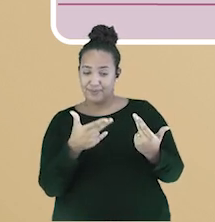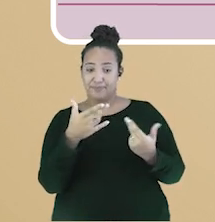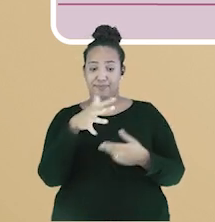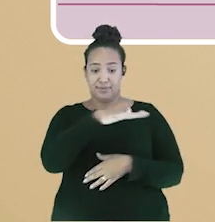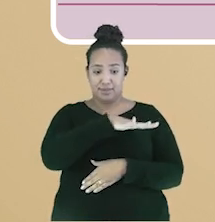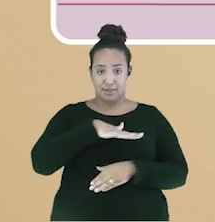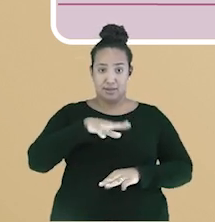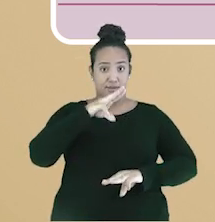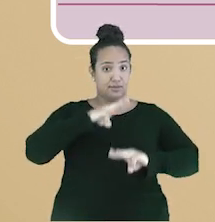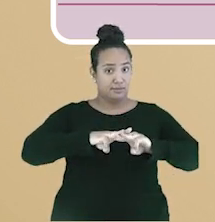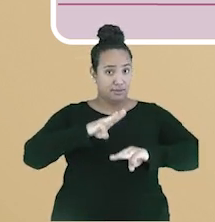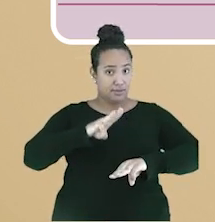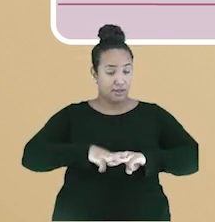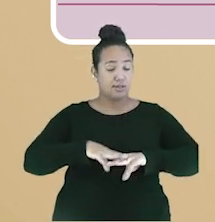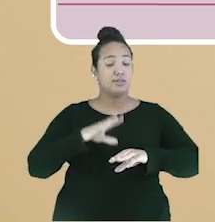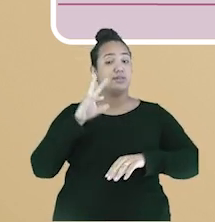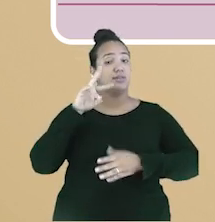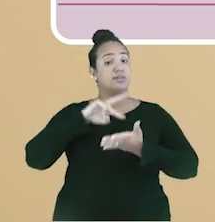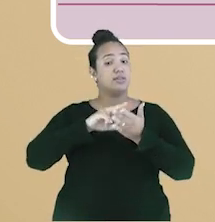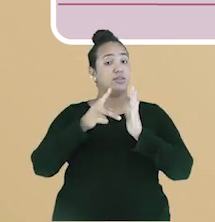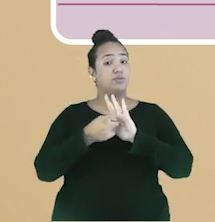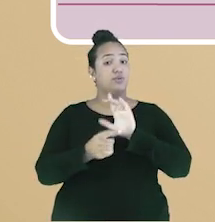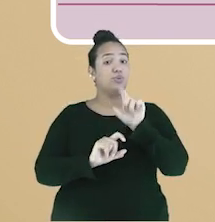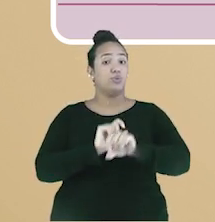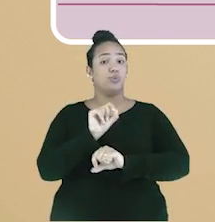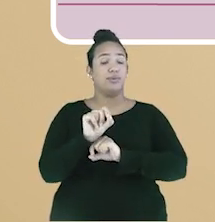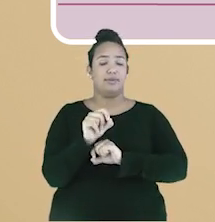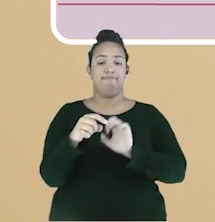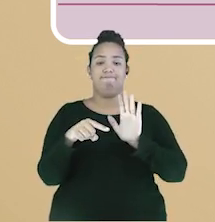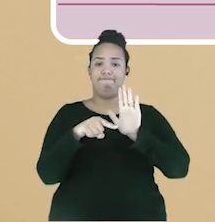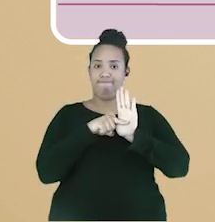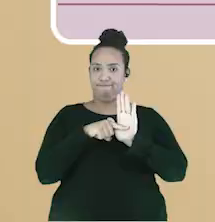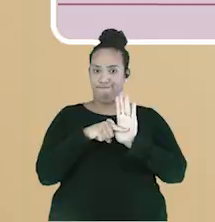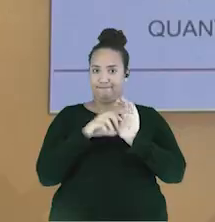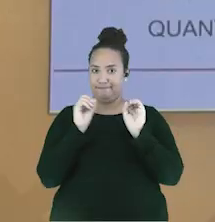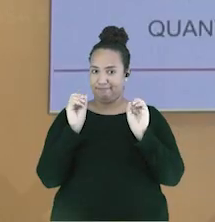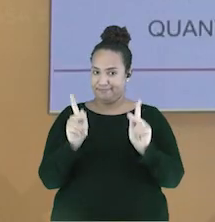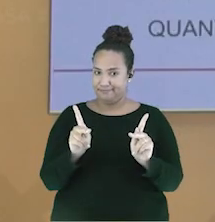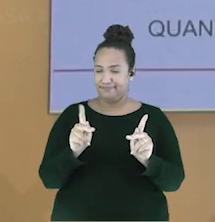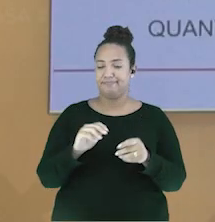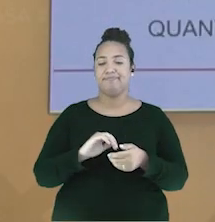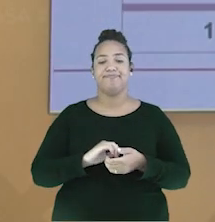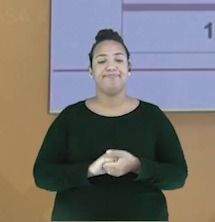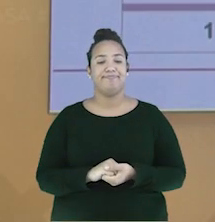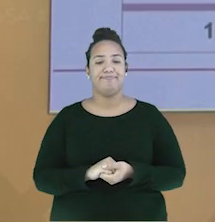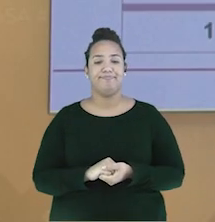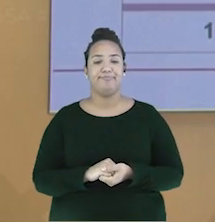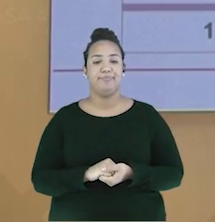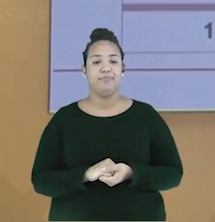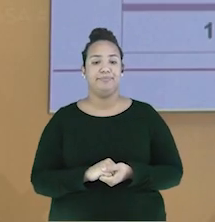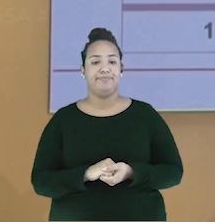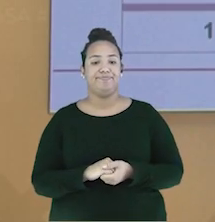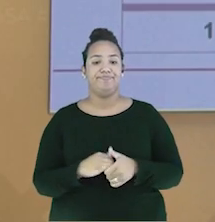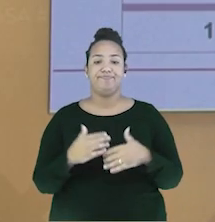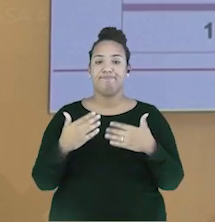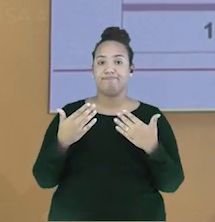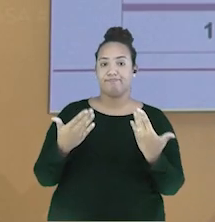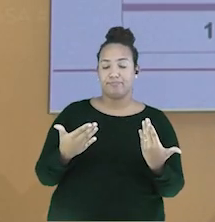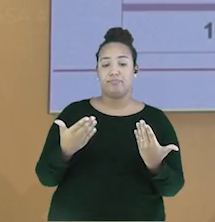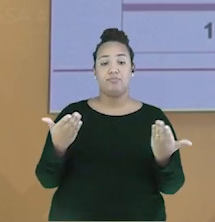nós saberemos que se trata de uma subtração. Entendido? No exemplo das bolinhas de